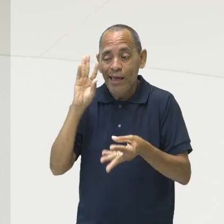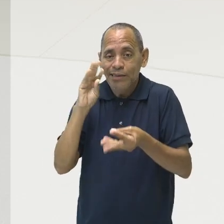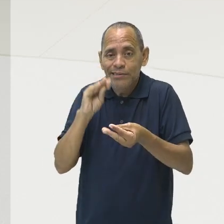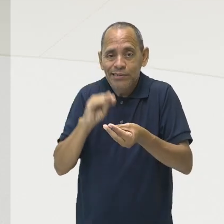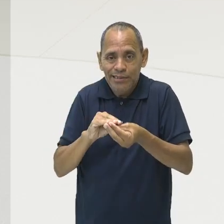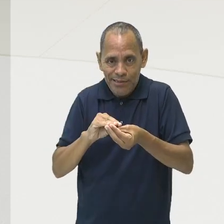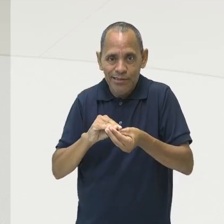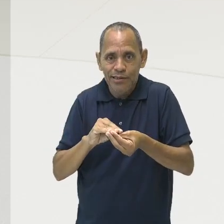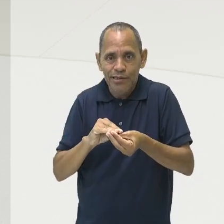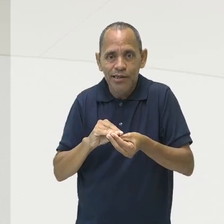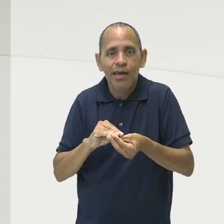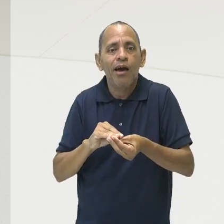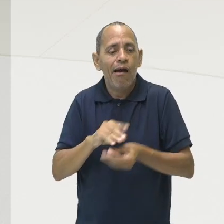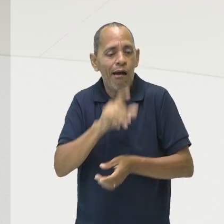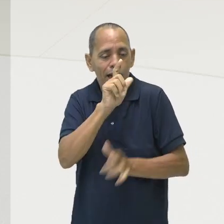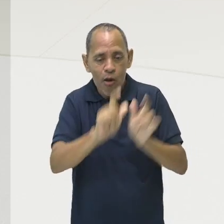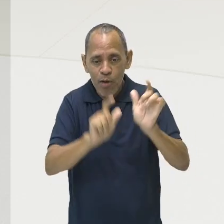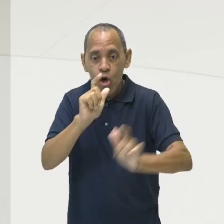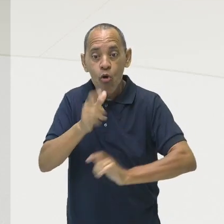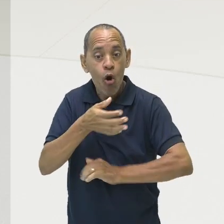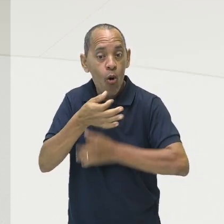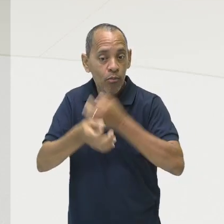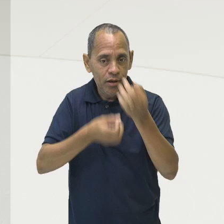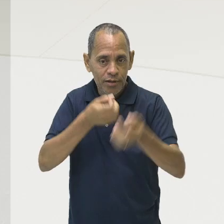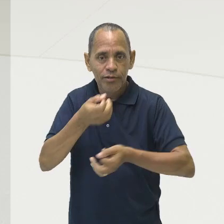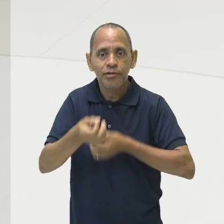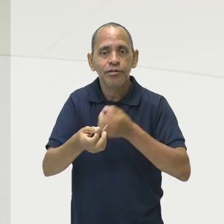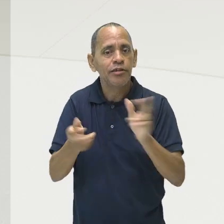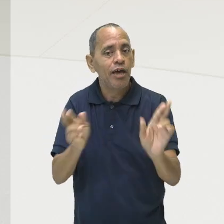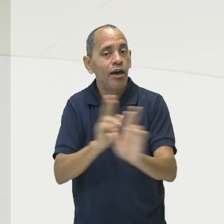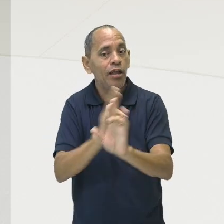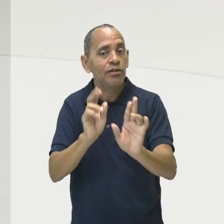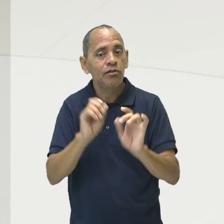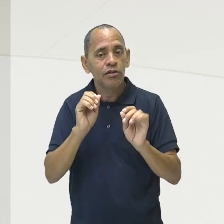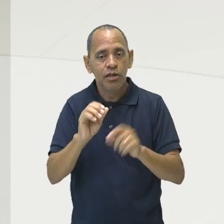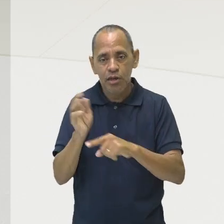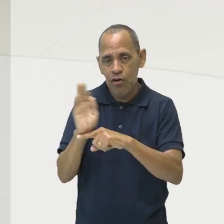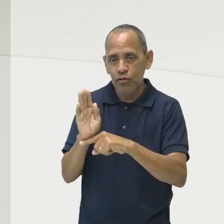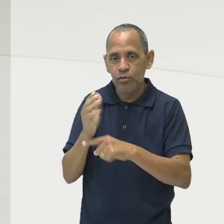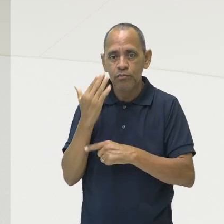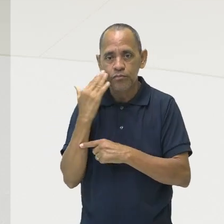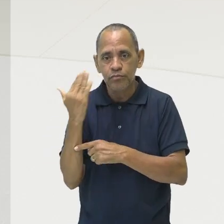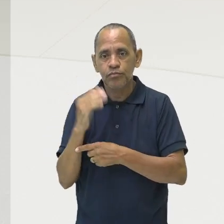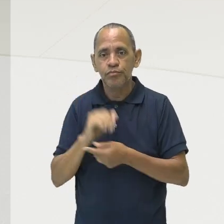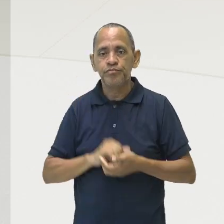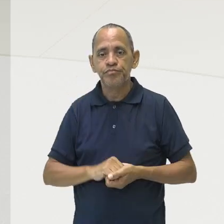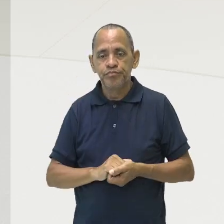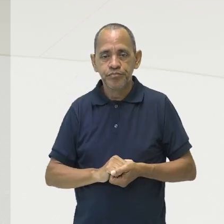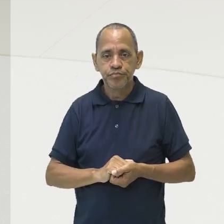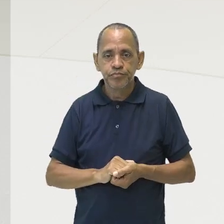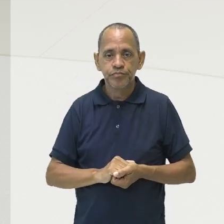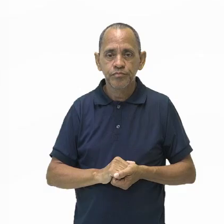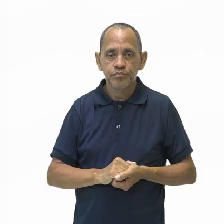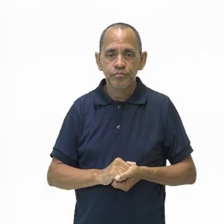opinar em relação a esta obra. Então, atenção ao próximo vídeo.